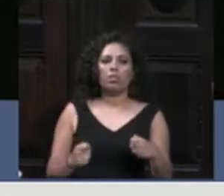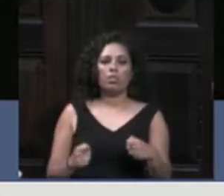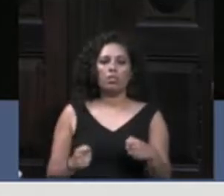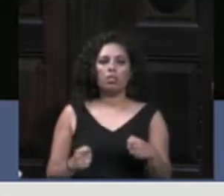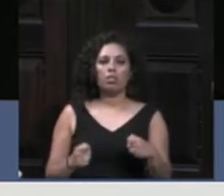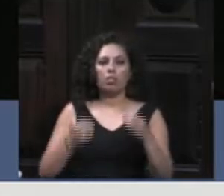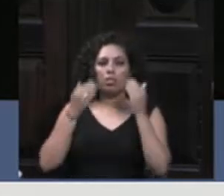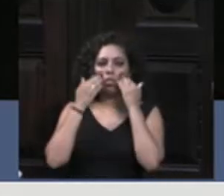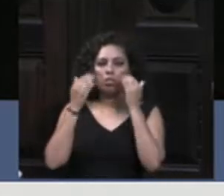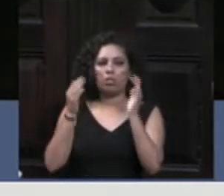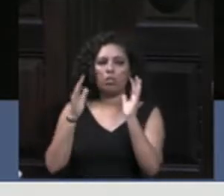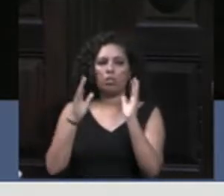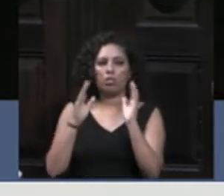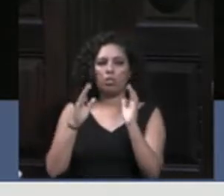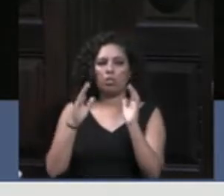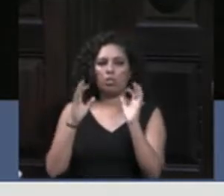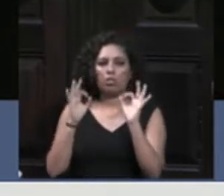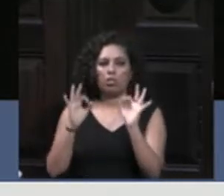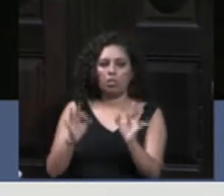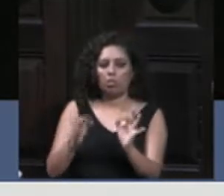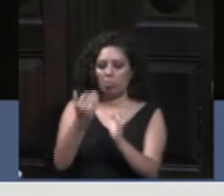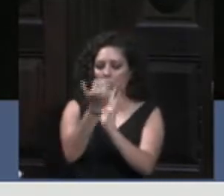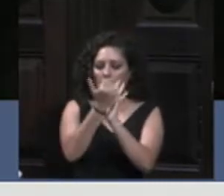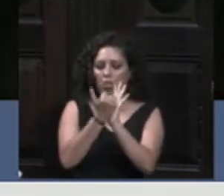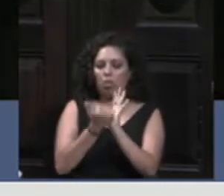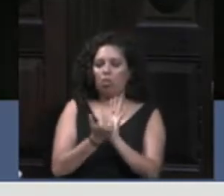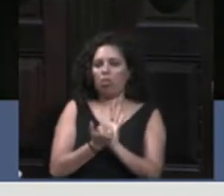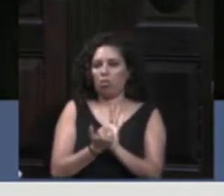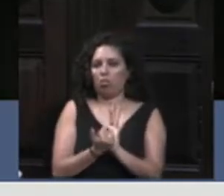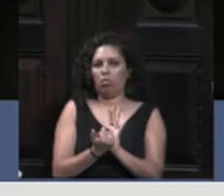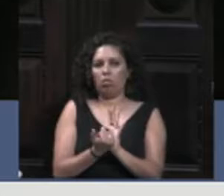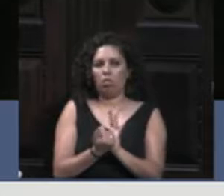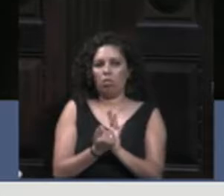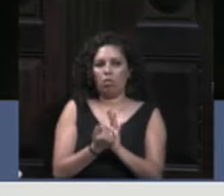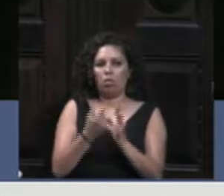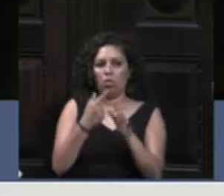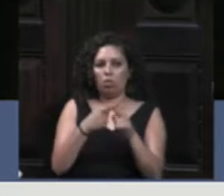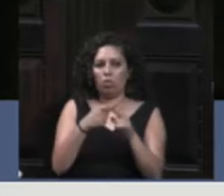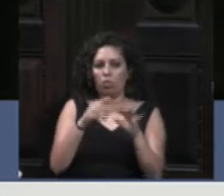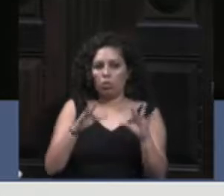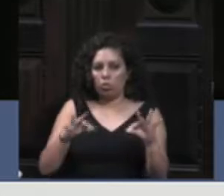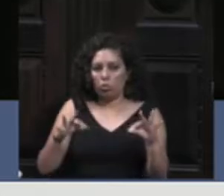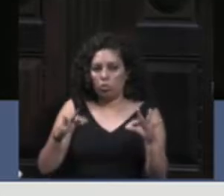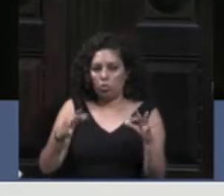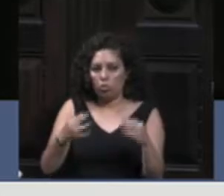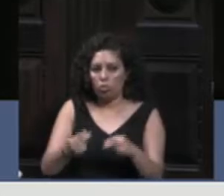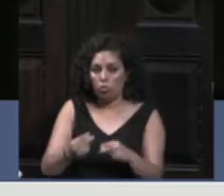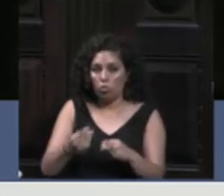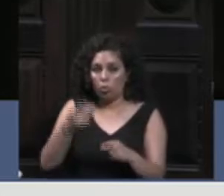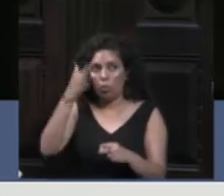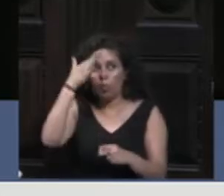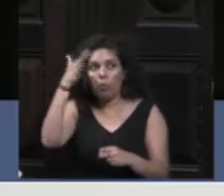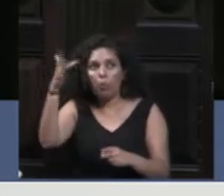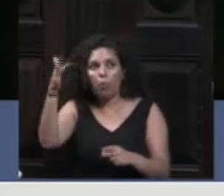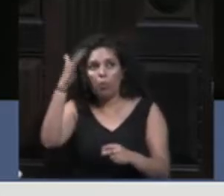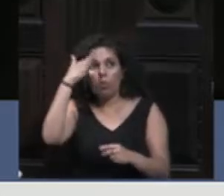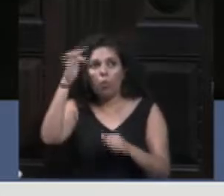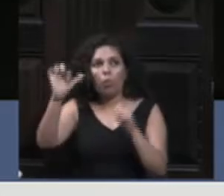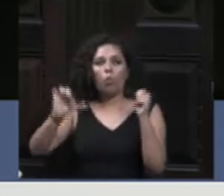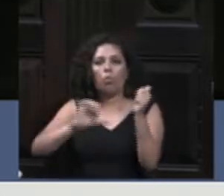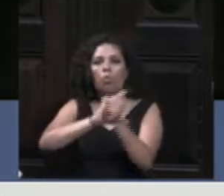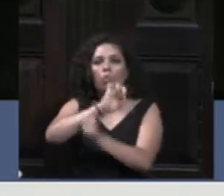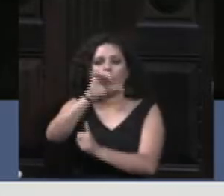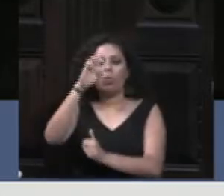evidentemente, de um regulamento, porque tudo pode ser imaginado